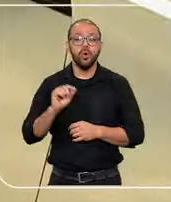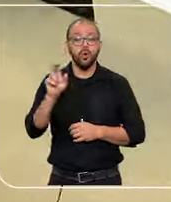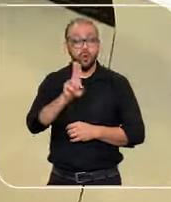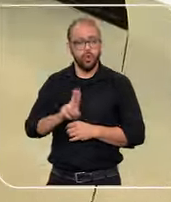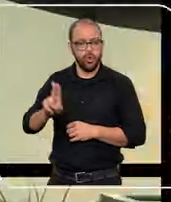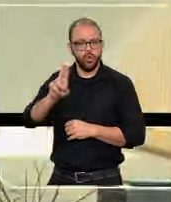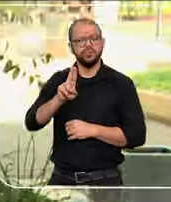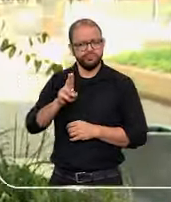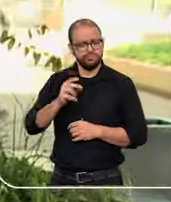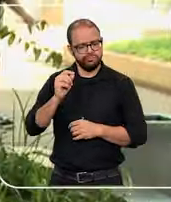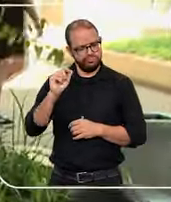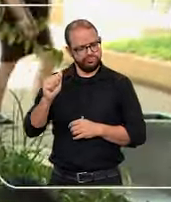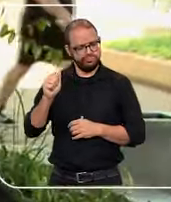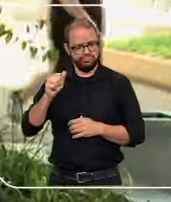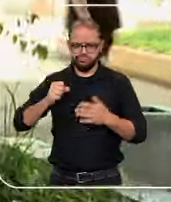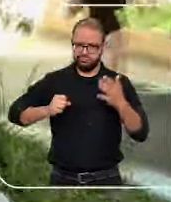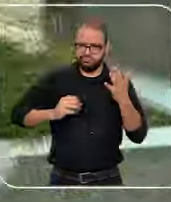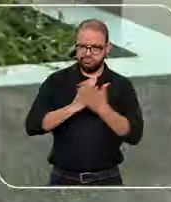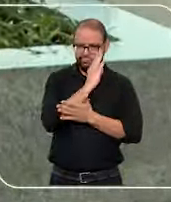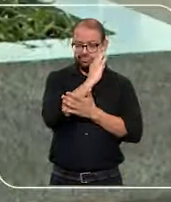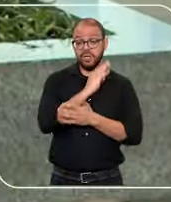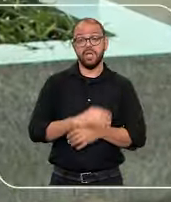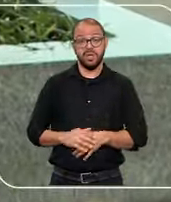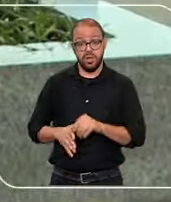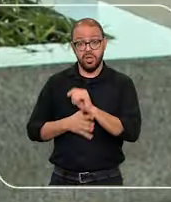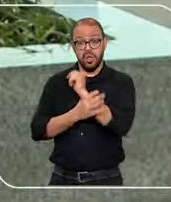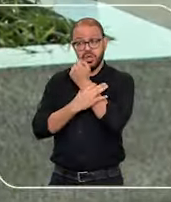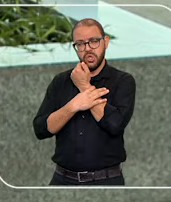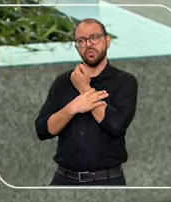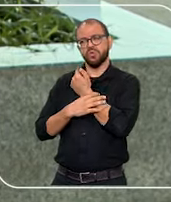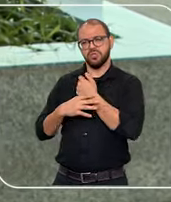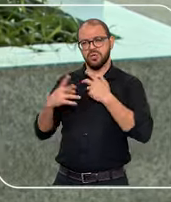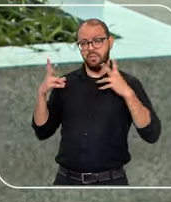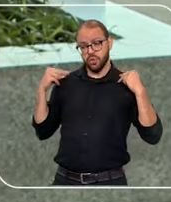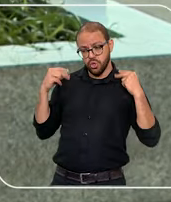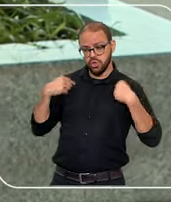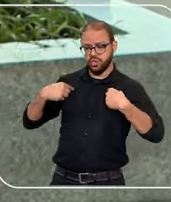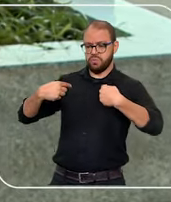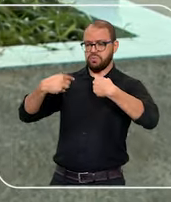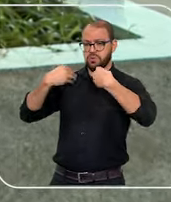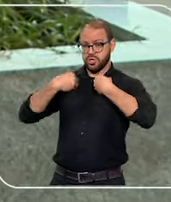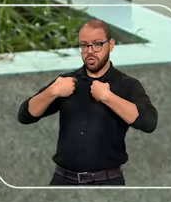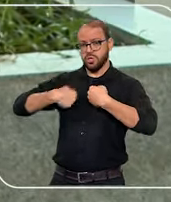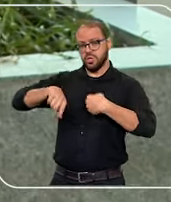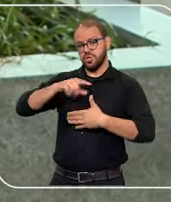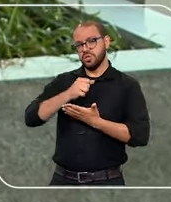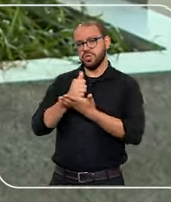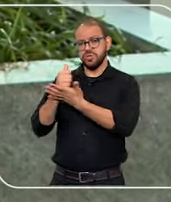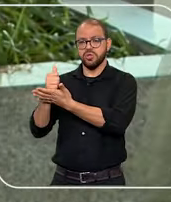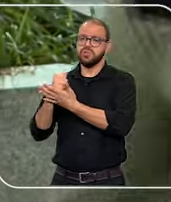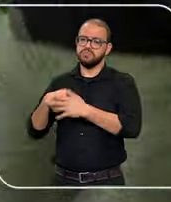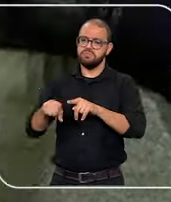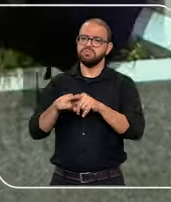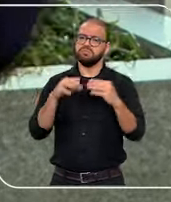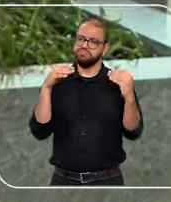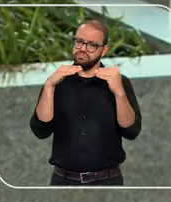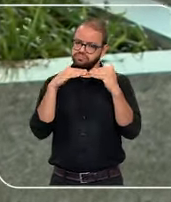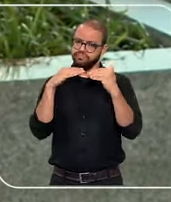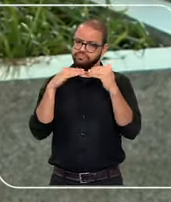aplicativos e quem usa, aprova. Ah, eu acho segurança para eles e para a gente também, então eu super